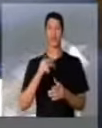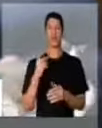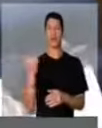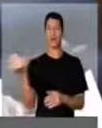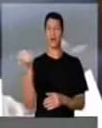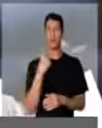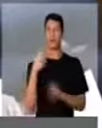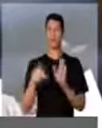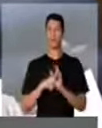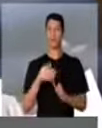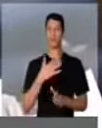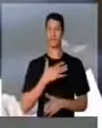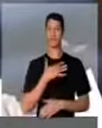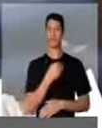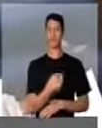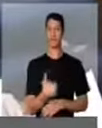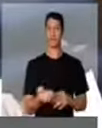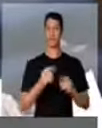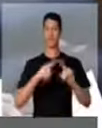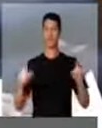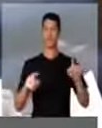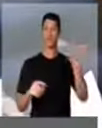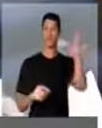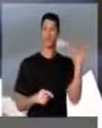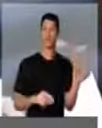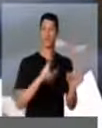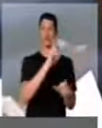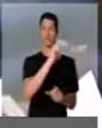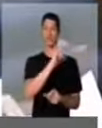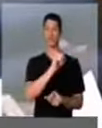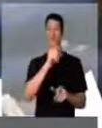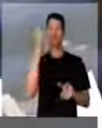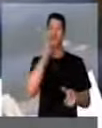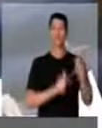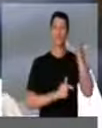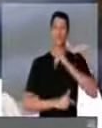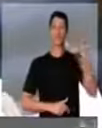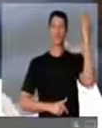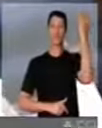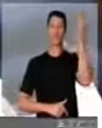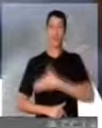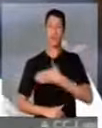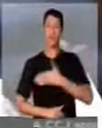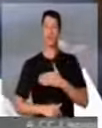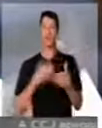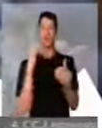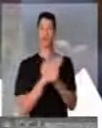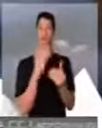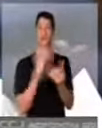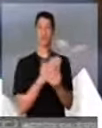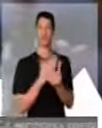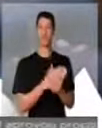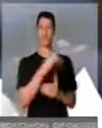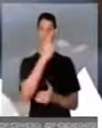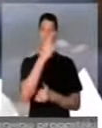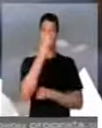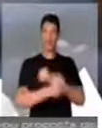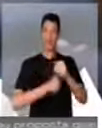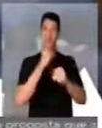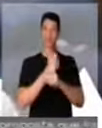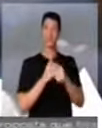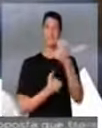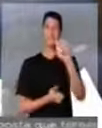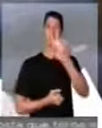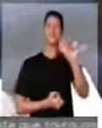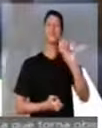a história dos meus filhos. Mas eles nunca conseguiram provar. Um processo de 7 anos,